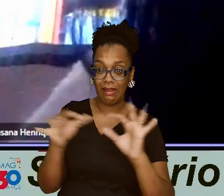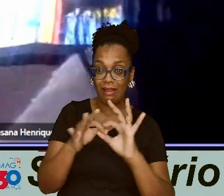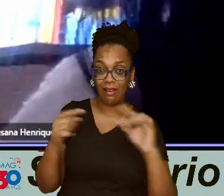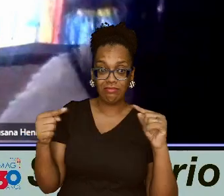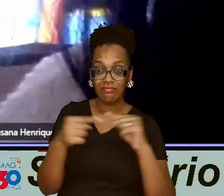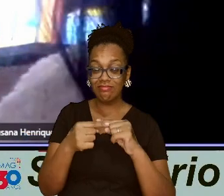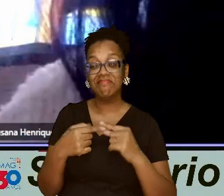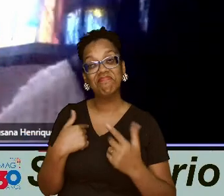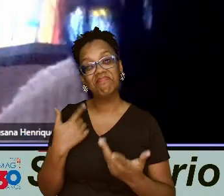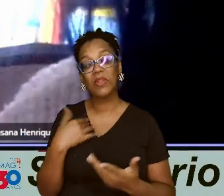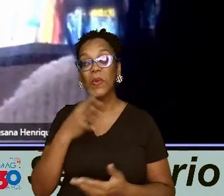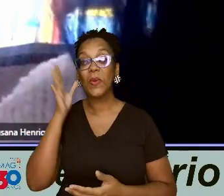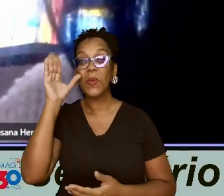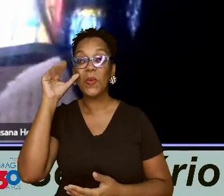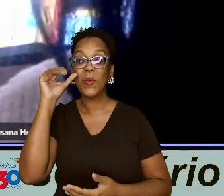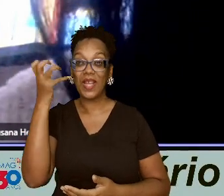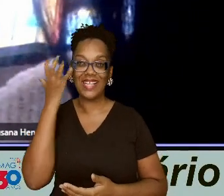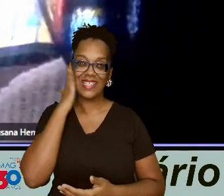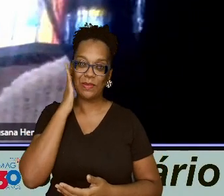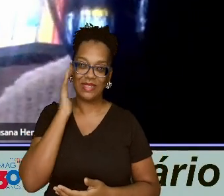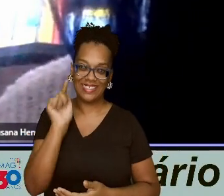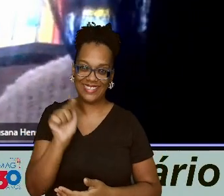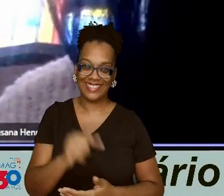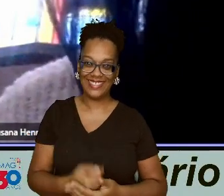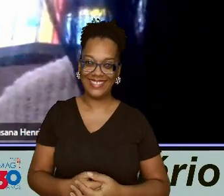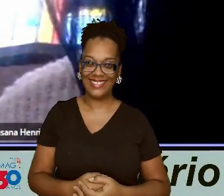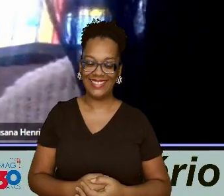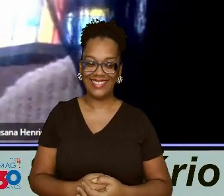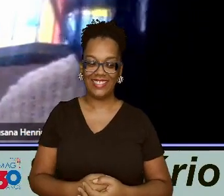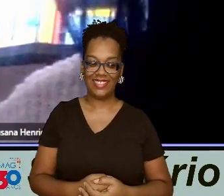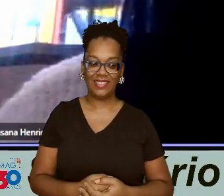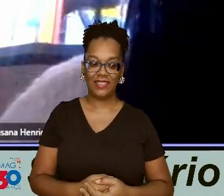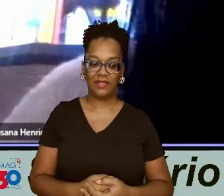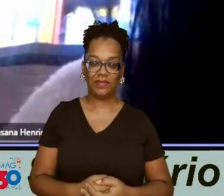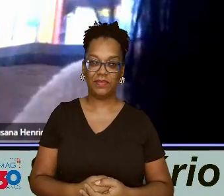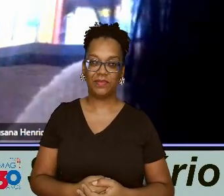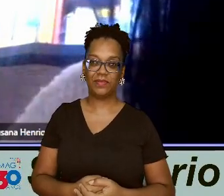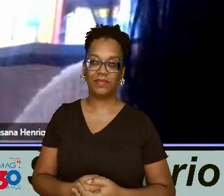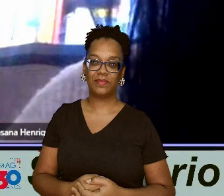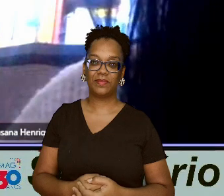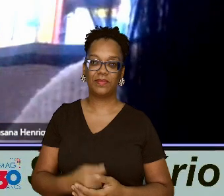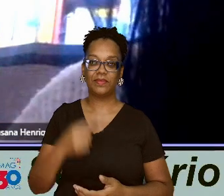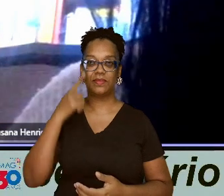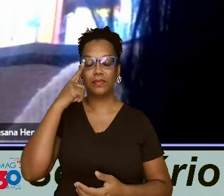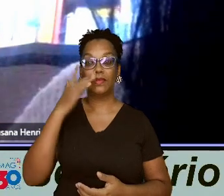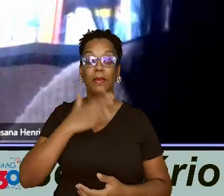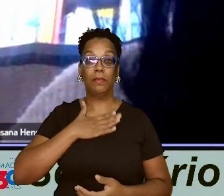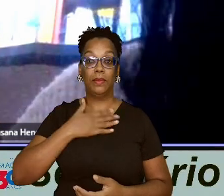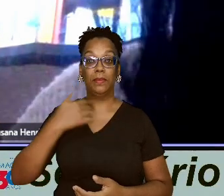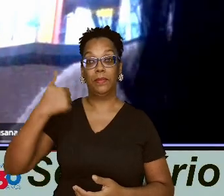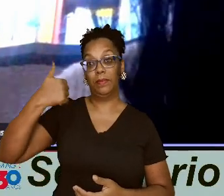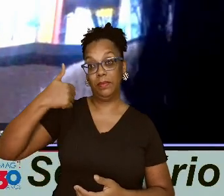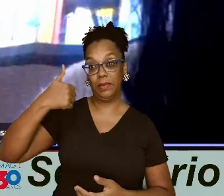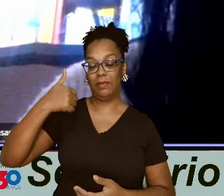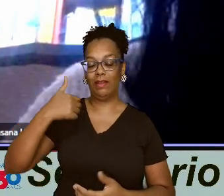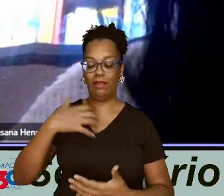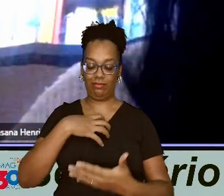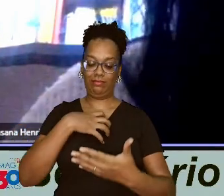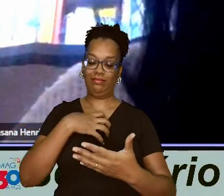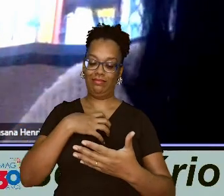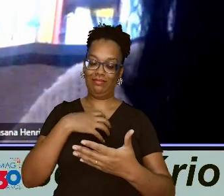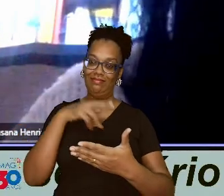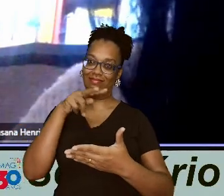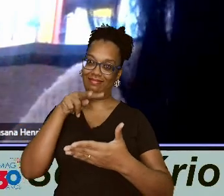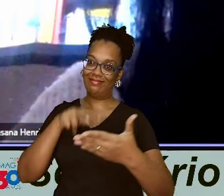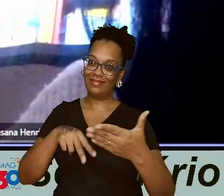curiosa de saber isso. E, então, acho que essa foi o meu primeiro, minha primeira reação, assim, a pesquisa de vocês, que eu